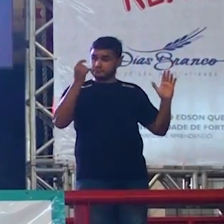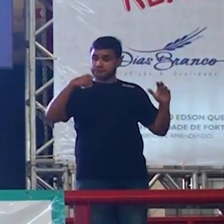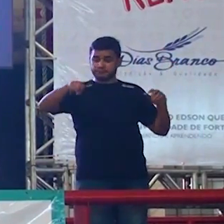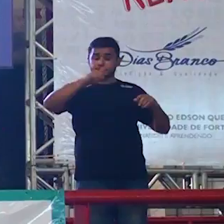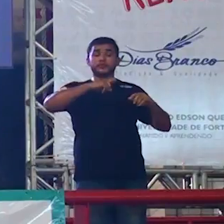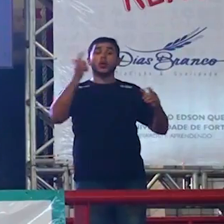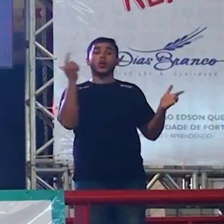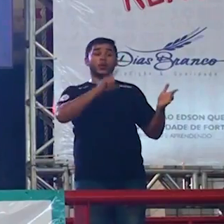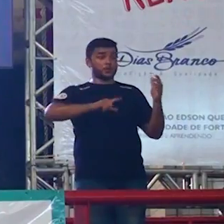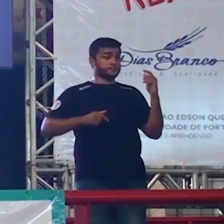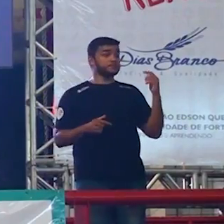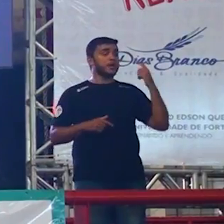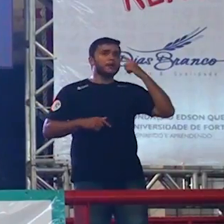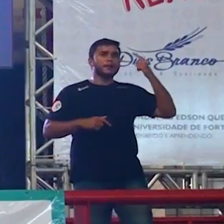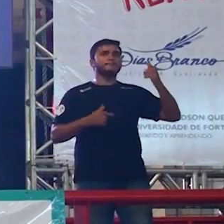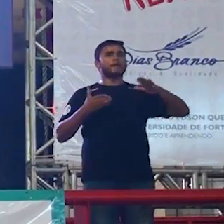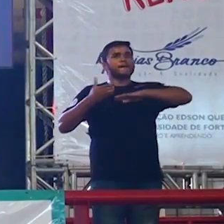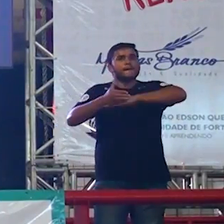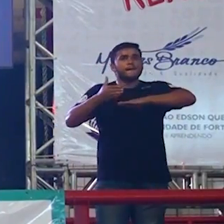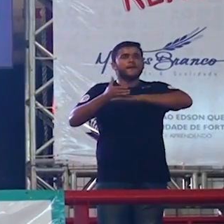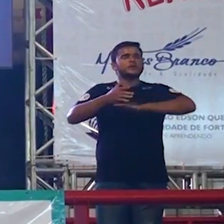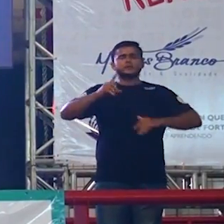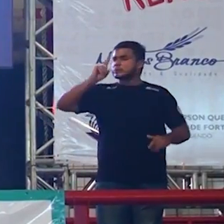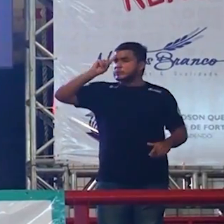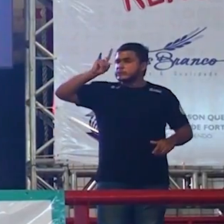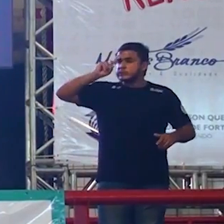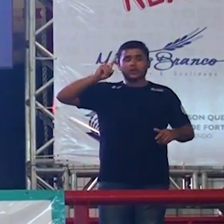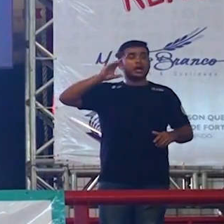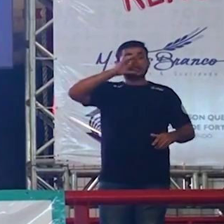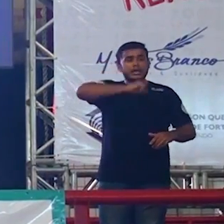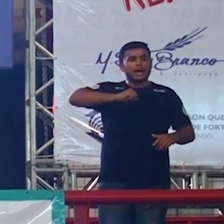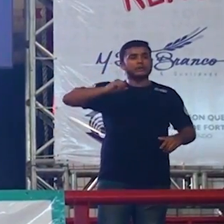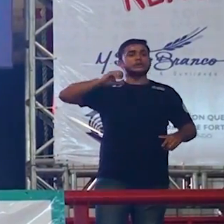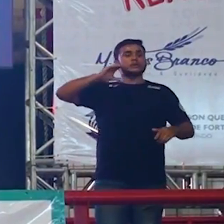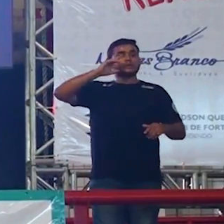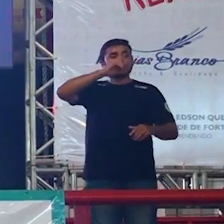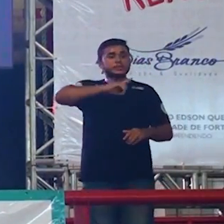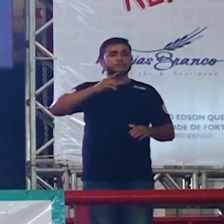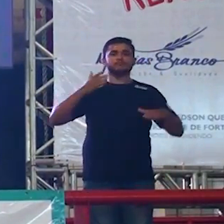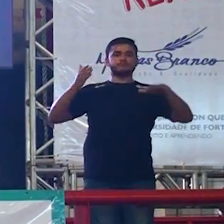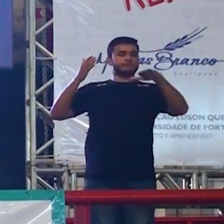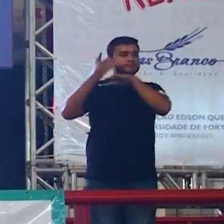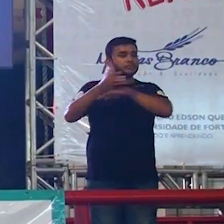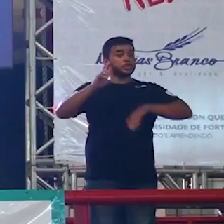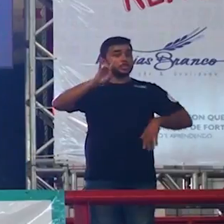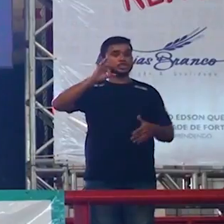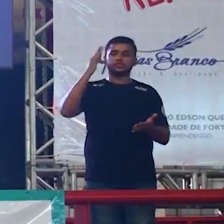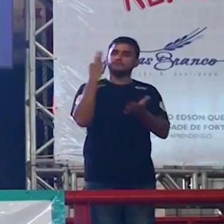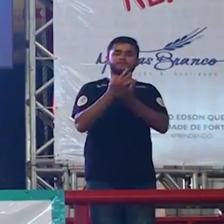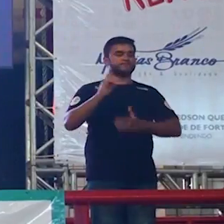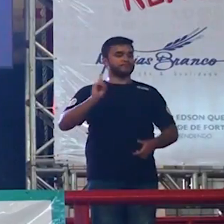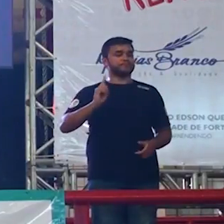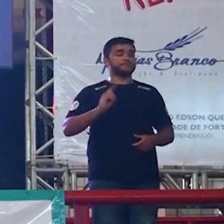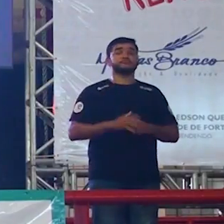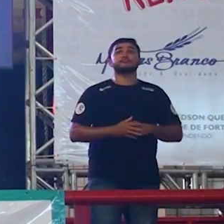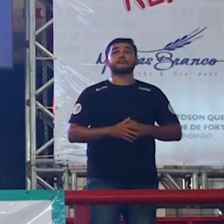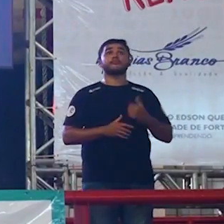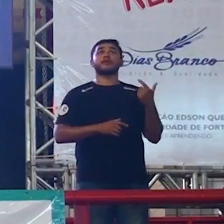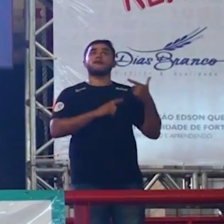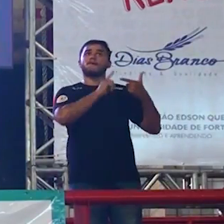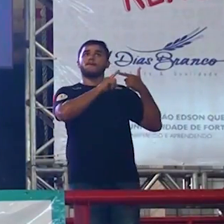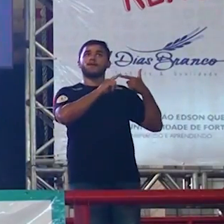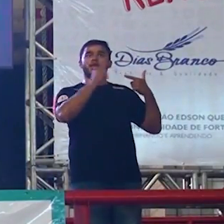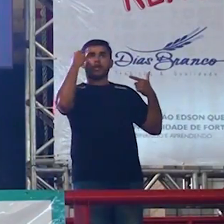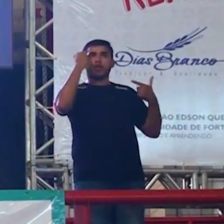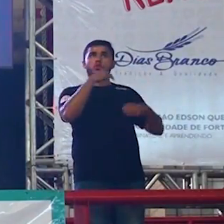meta. Eu vou participar todas as aulas nos finais de semana. Ótimo. Segunda meta. Eu vou fazer um